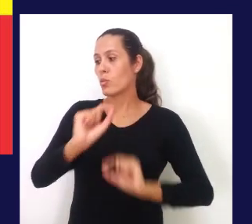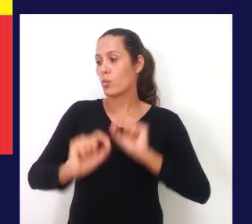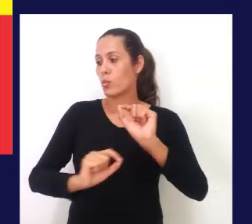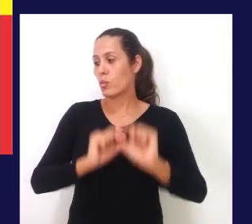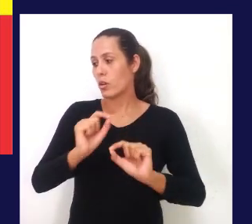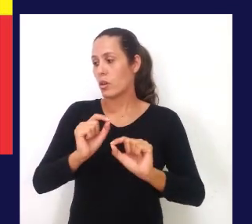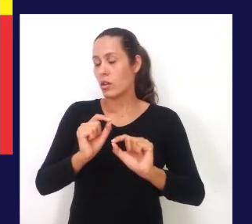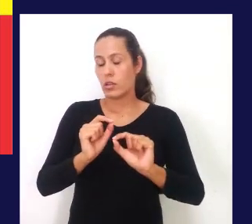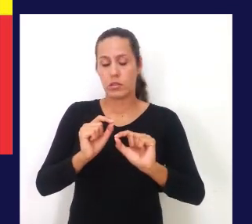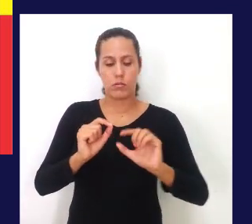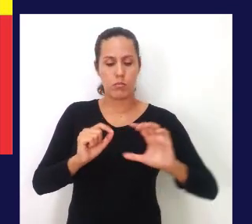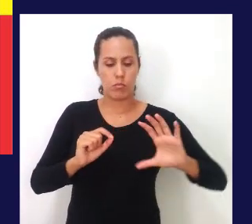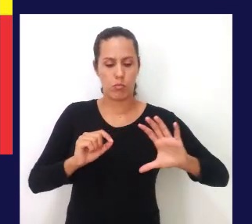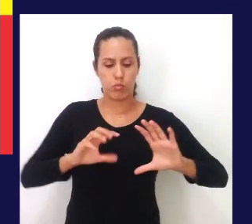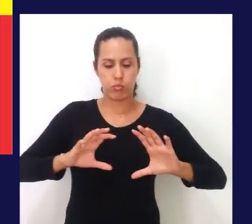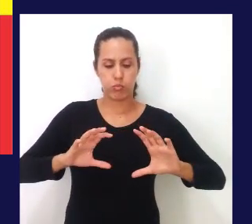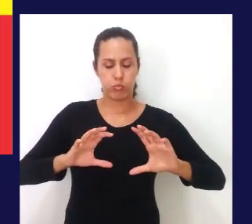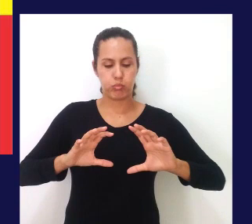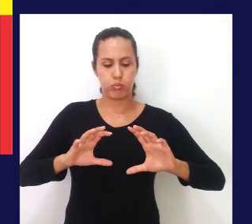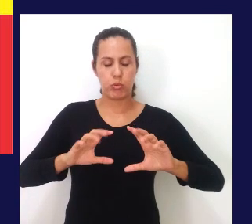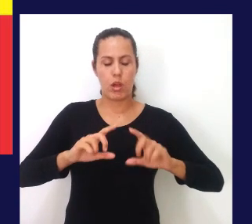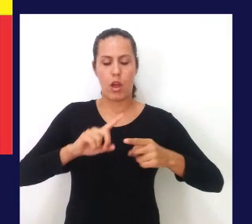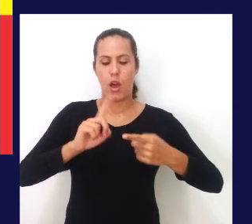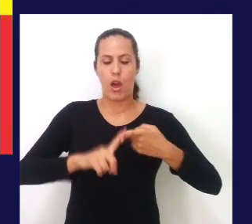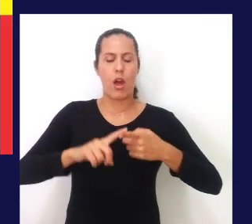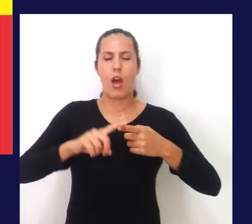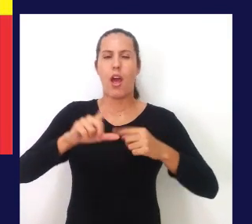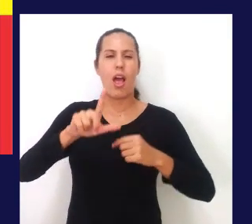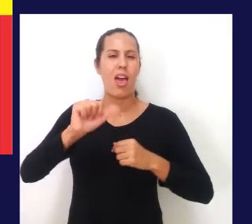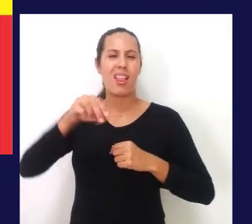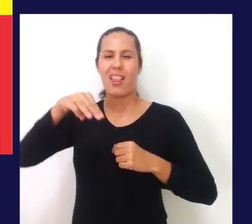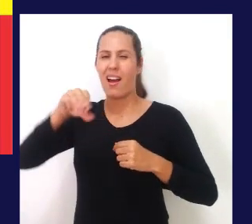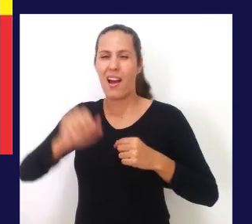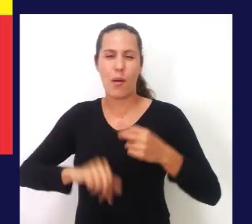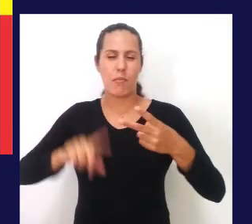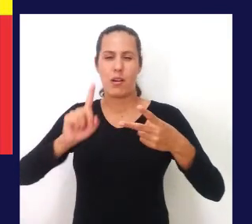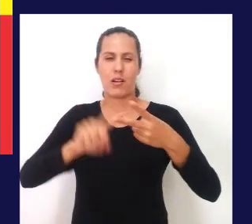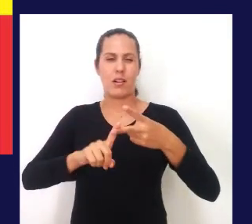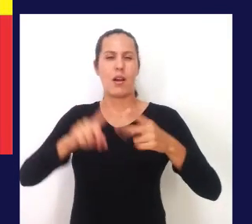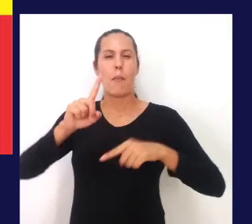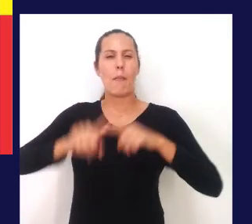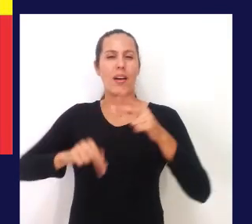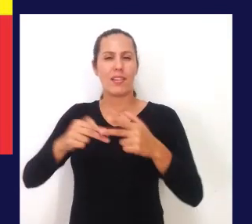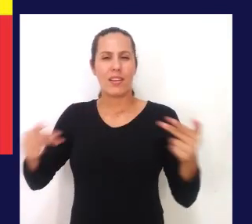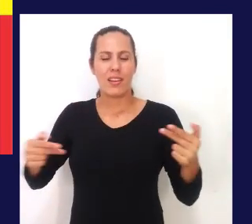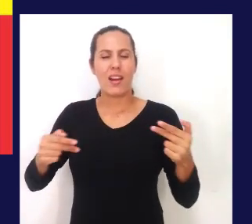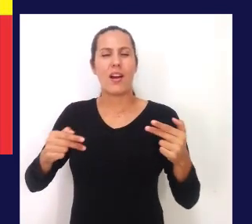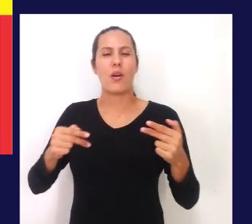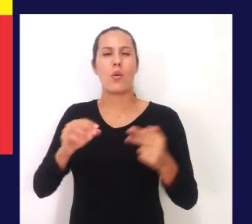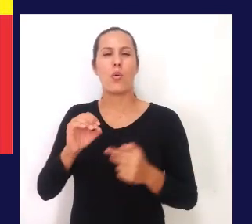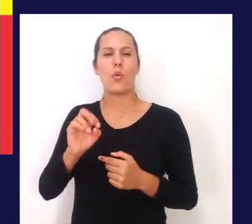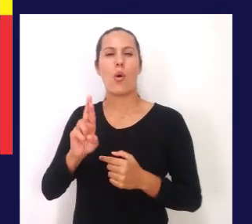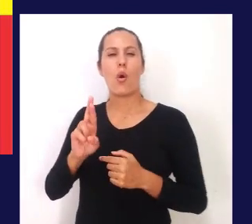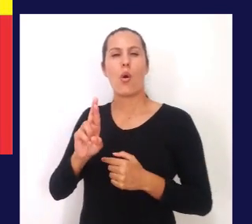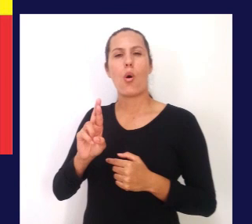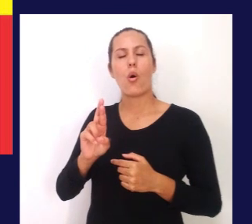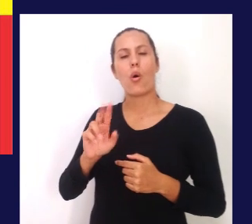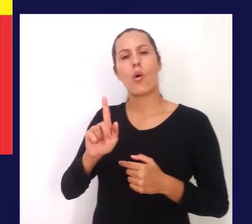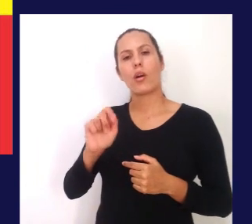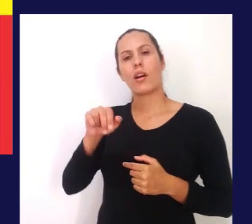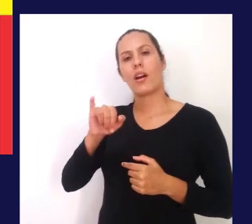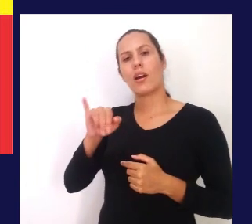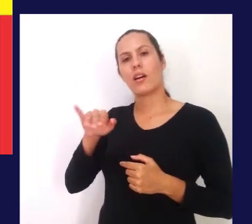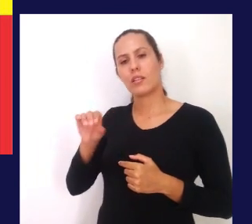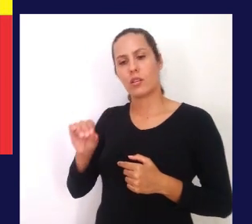são inúmeras partículas de rochas, lama, material orgânico, podendo até mesmo esses